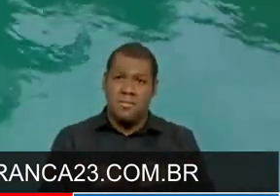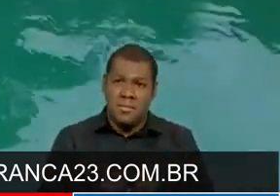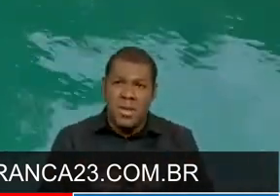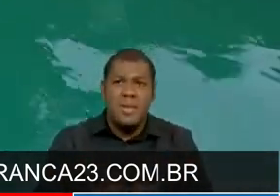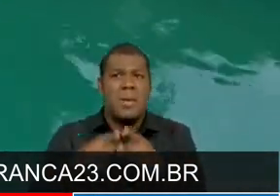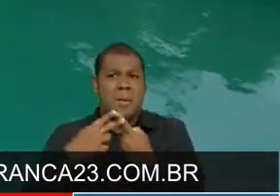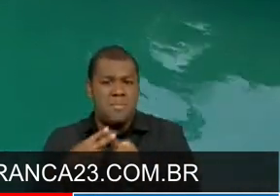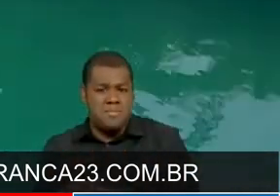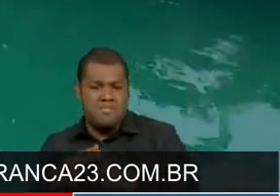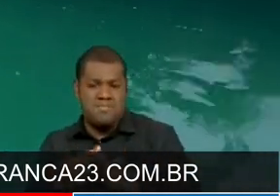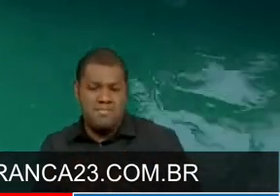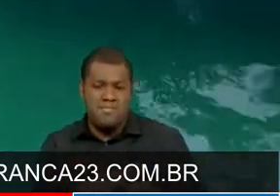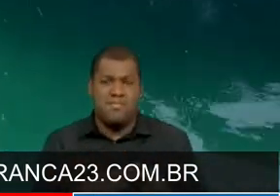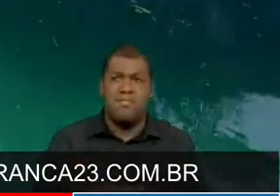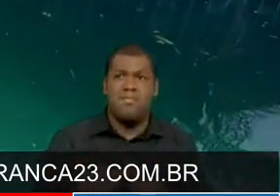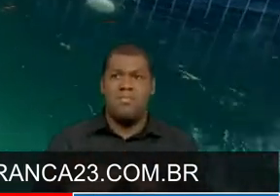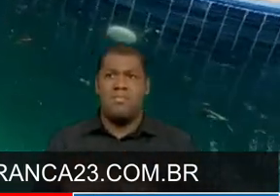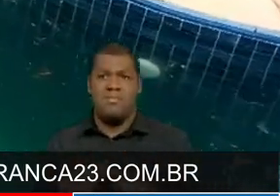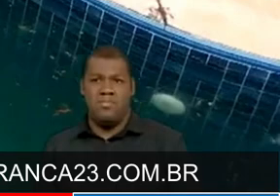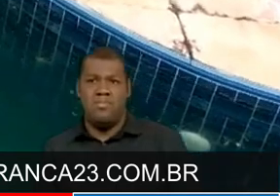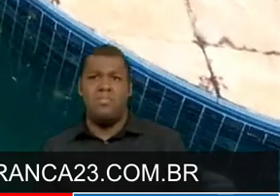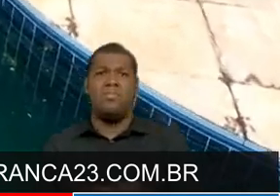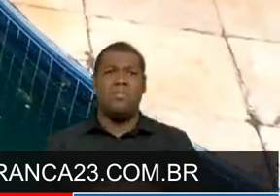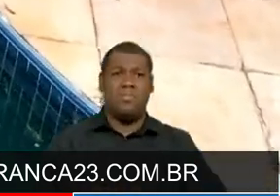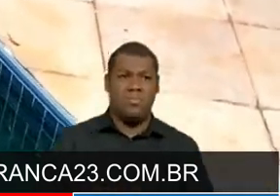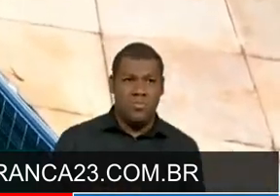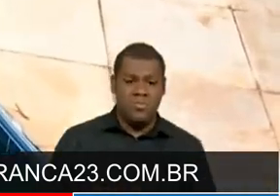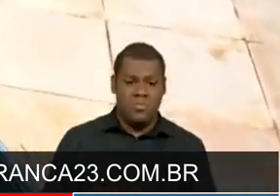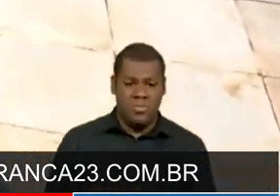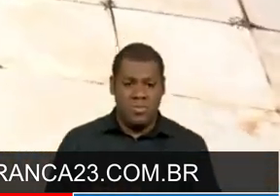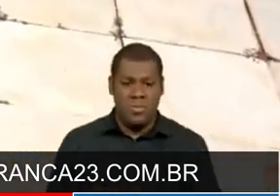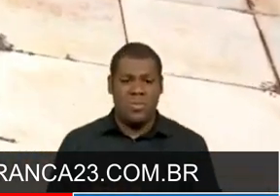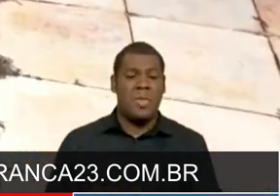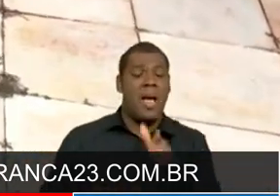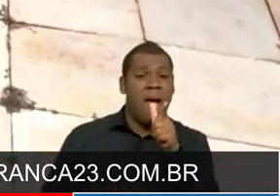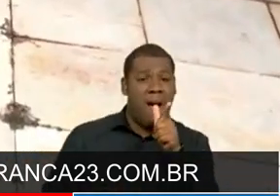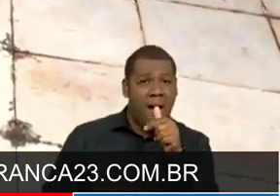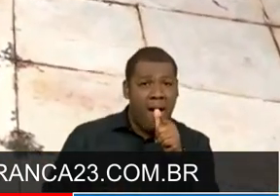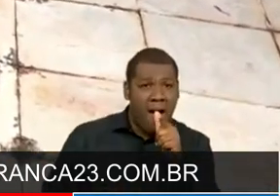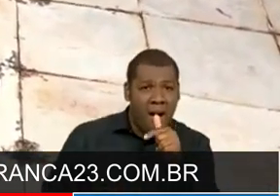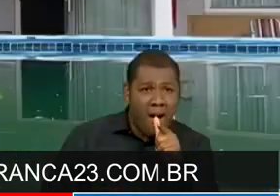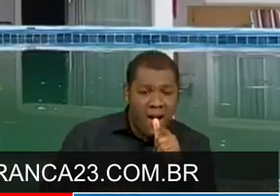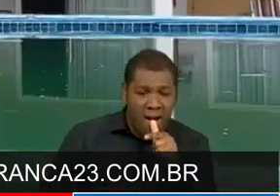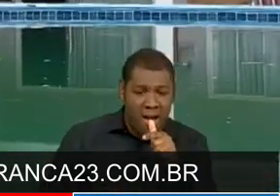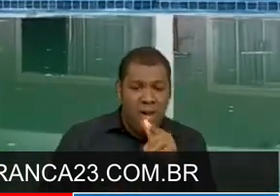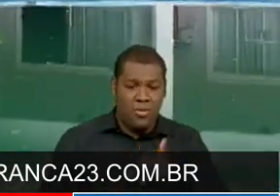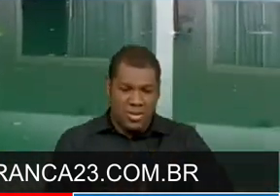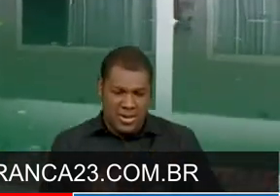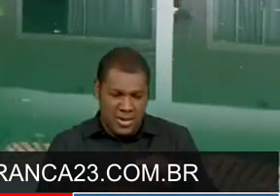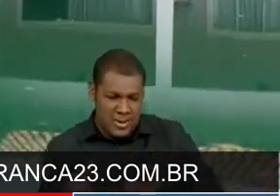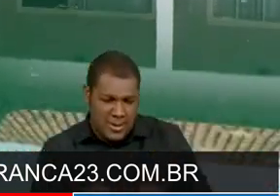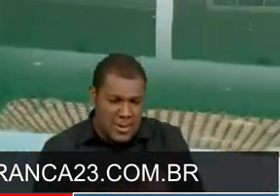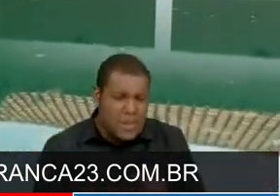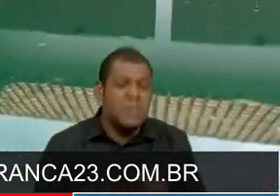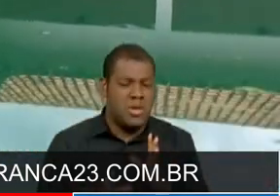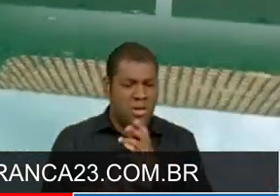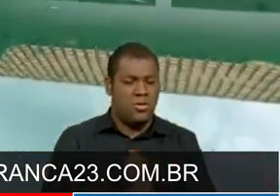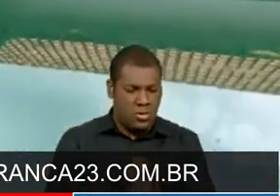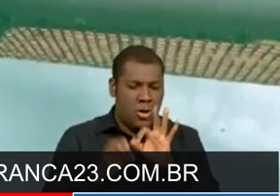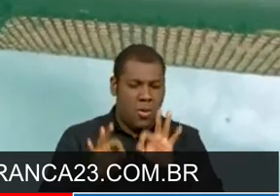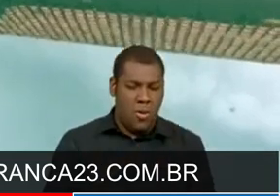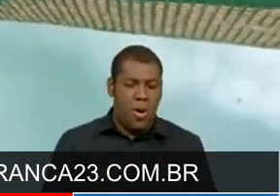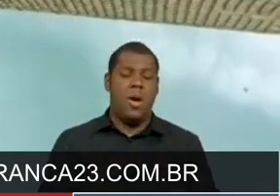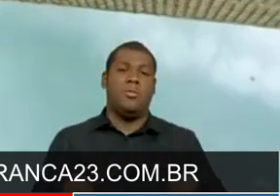de fonte de nutrição para o mosquito e manter a água com a quantidade certa de cloro. Também é necessário usar a capa